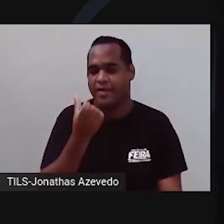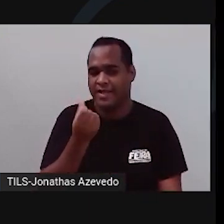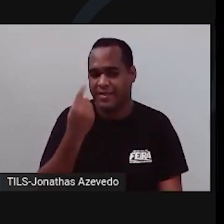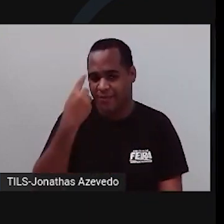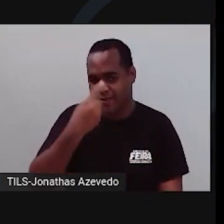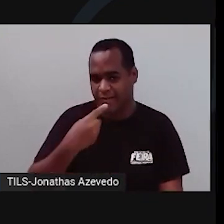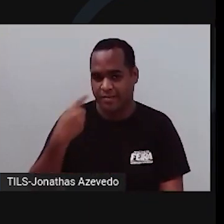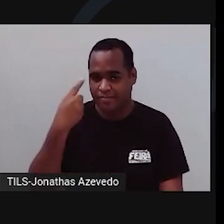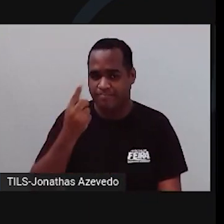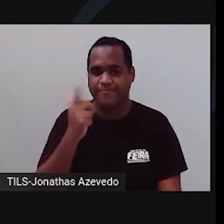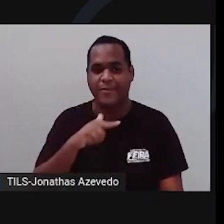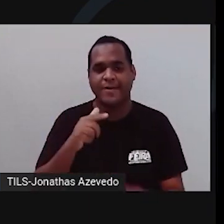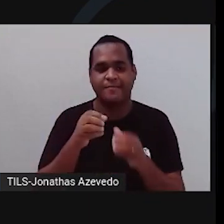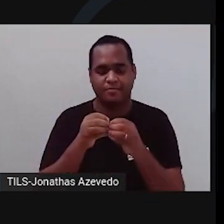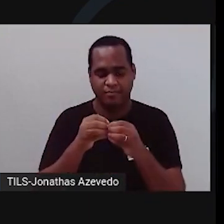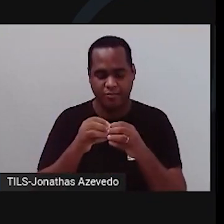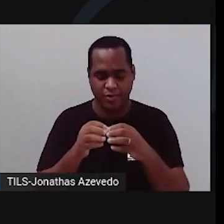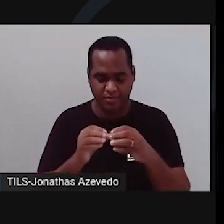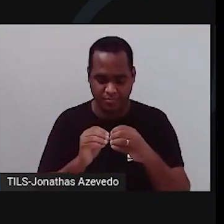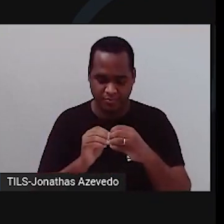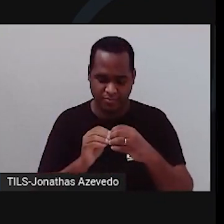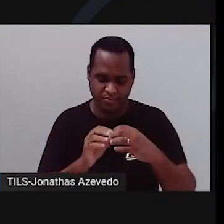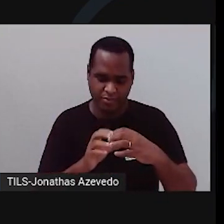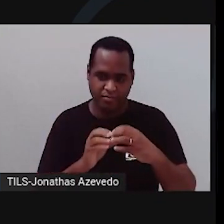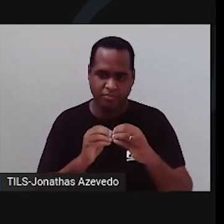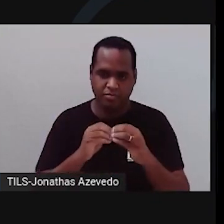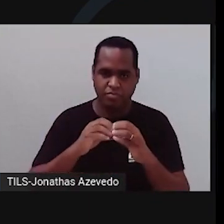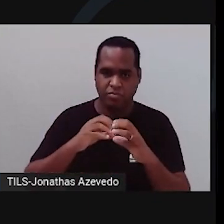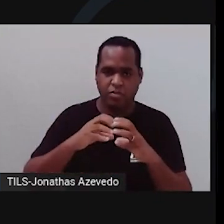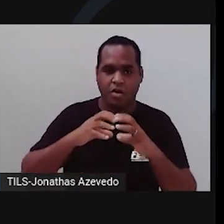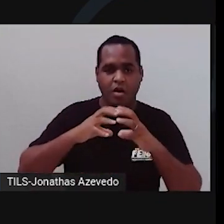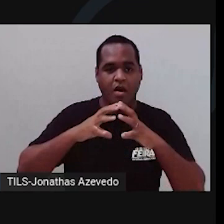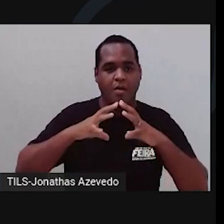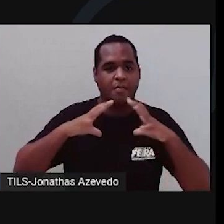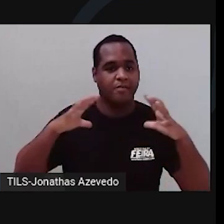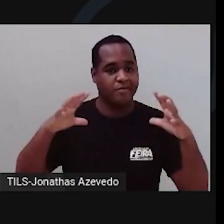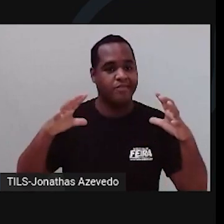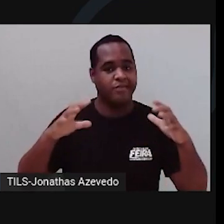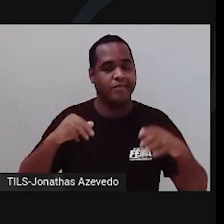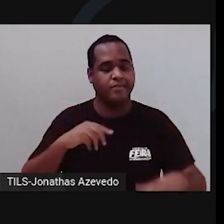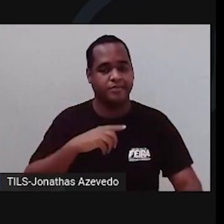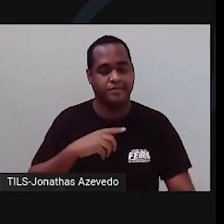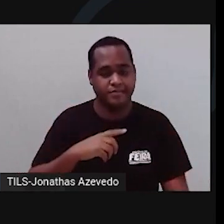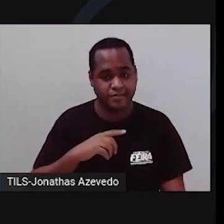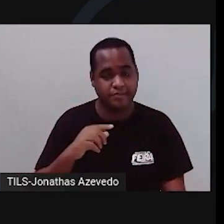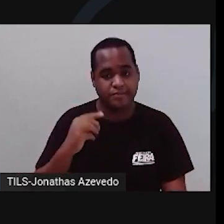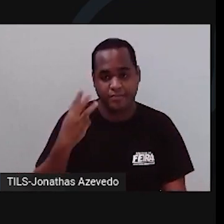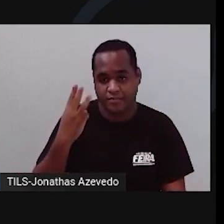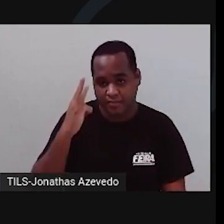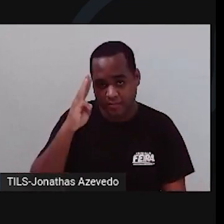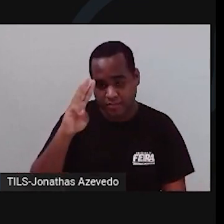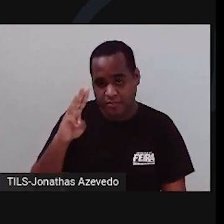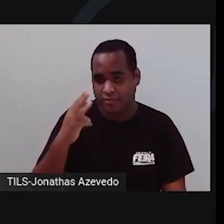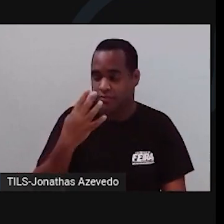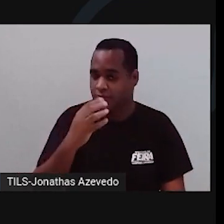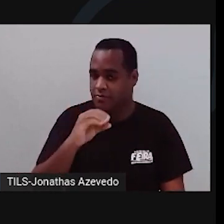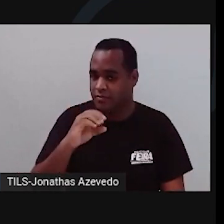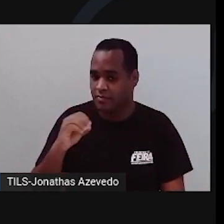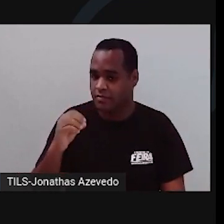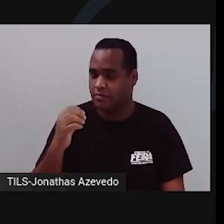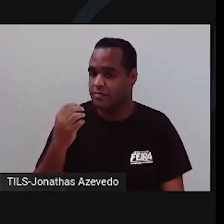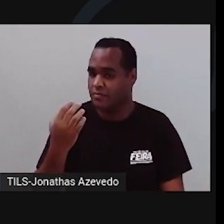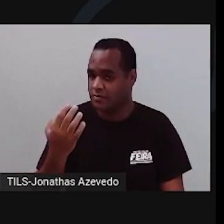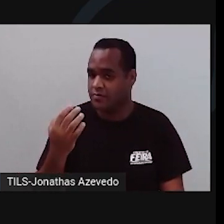se dividir. Com 2 dias terá 4 células. Com 3 dias, 8 células. E